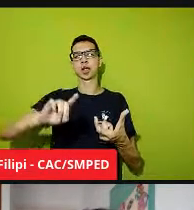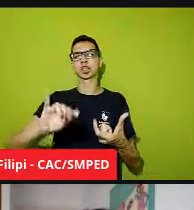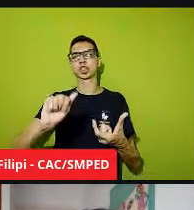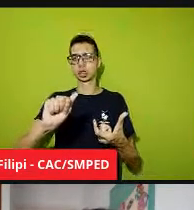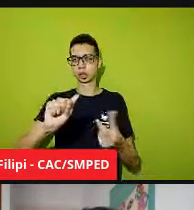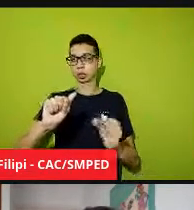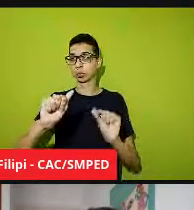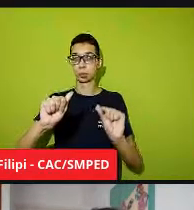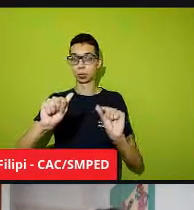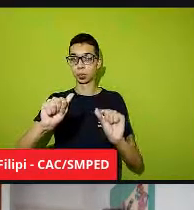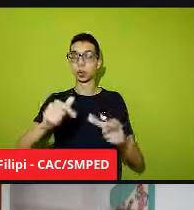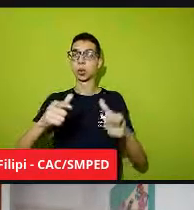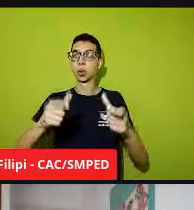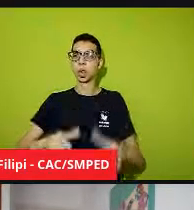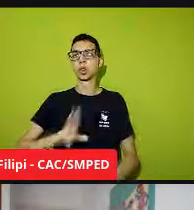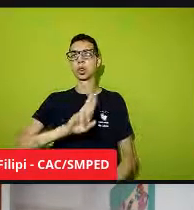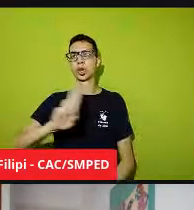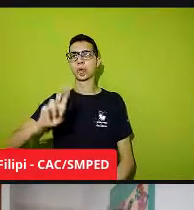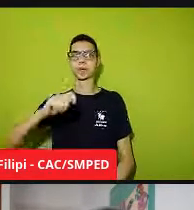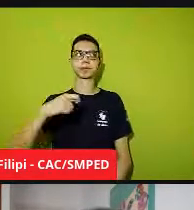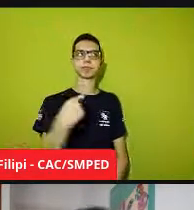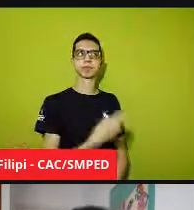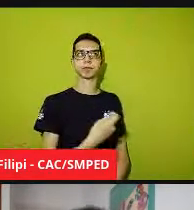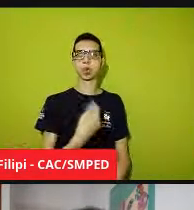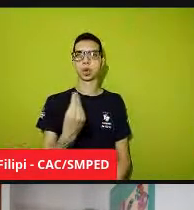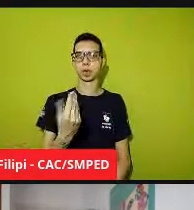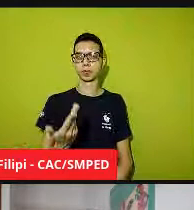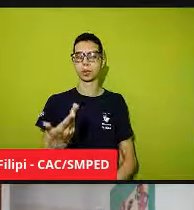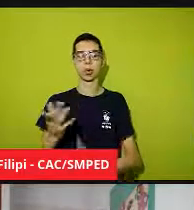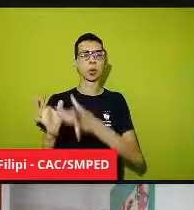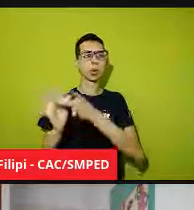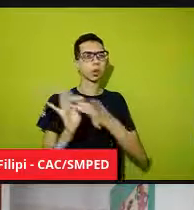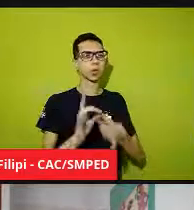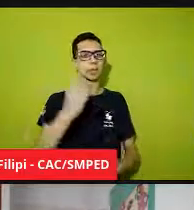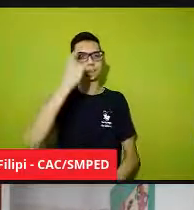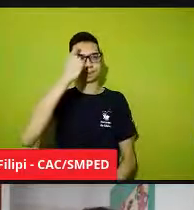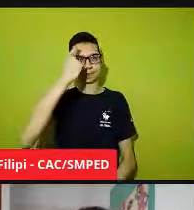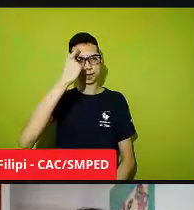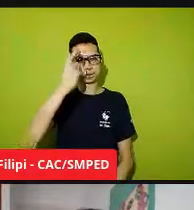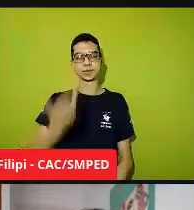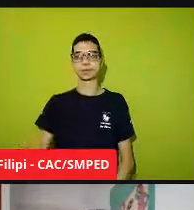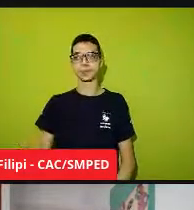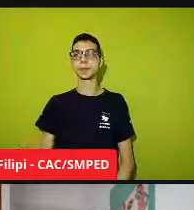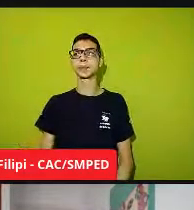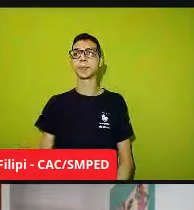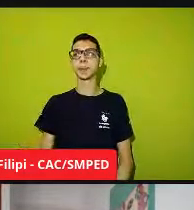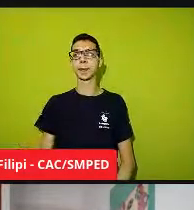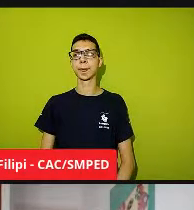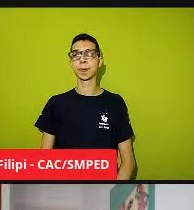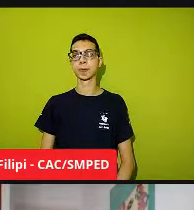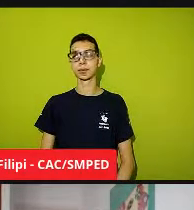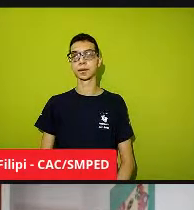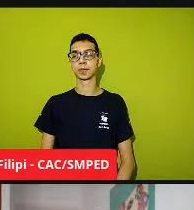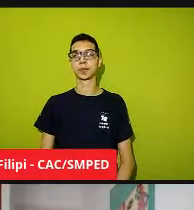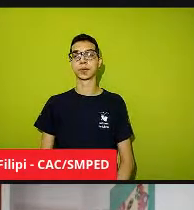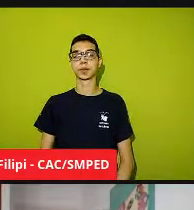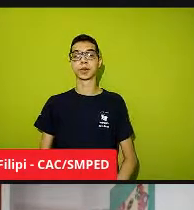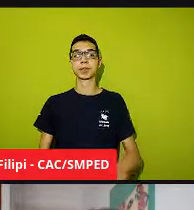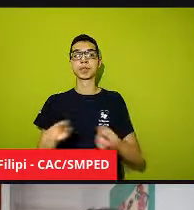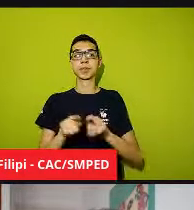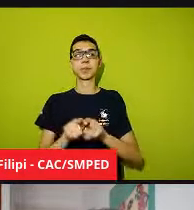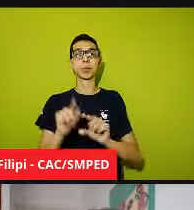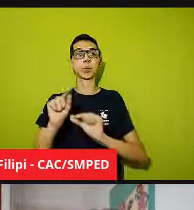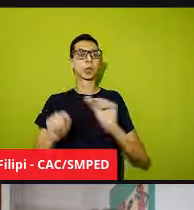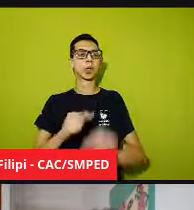nome como esse, dentro desse contexto, né. Aí aqui a gente, só uma outra coisa que foi